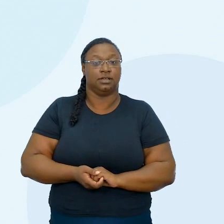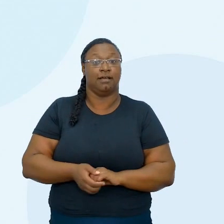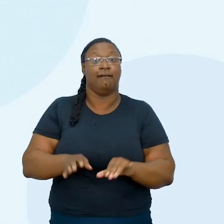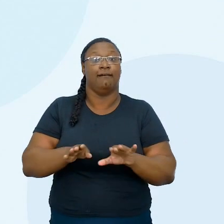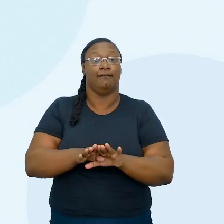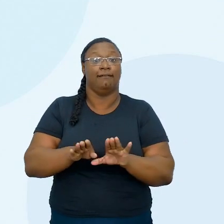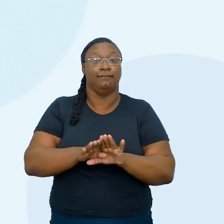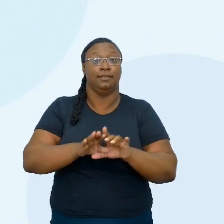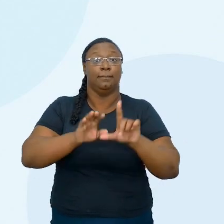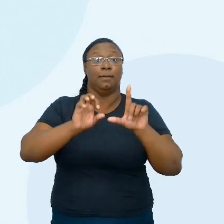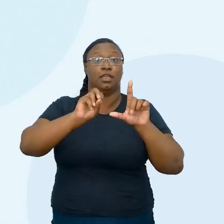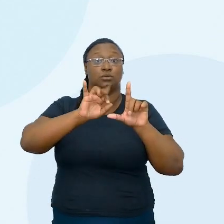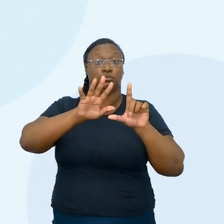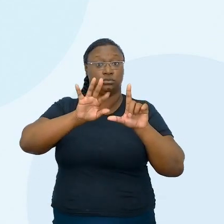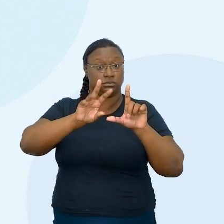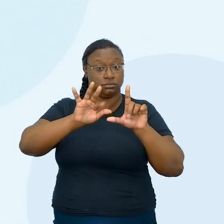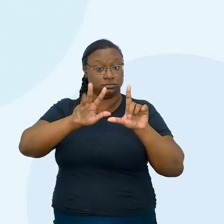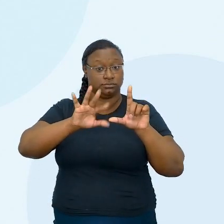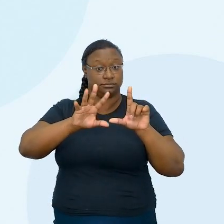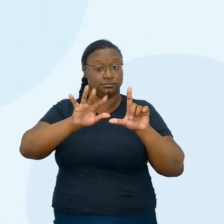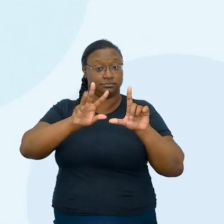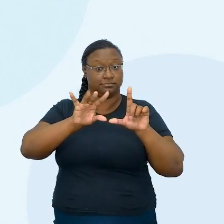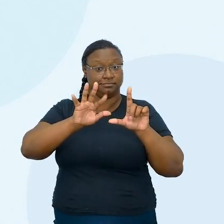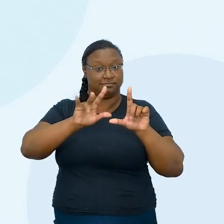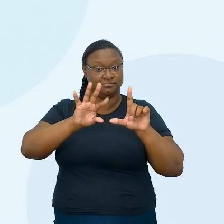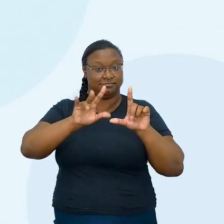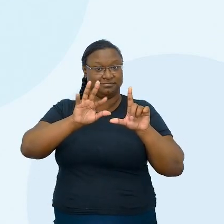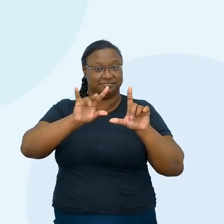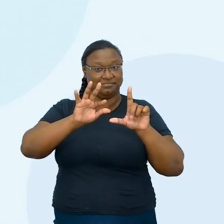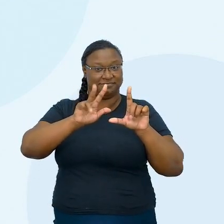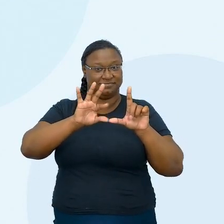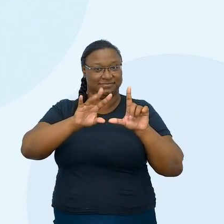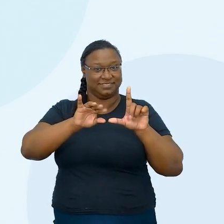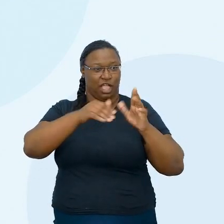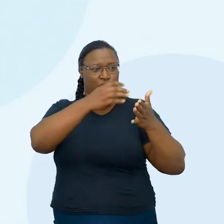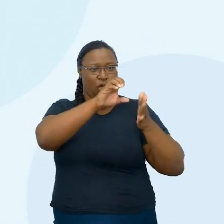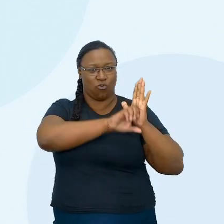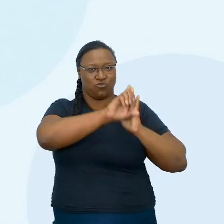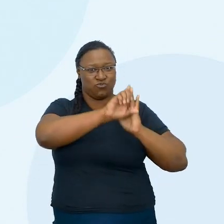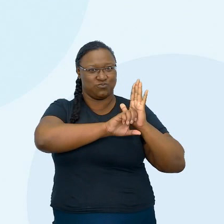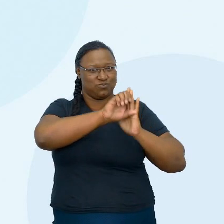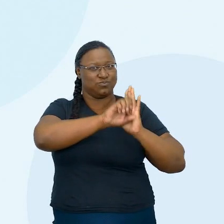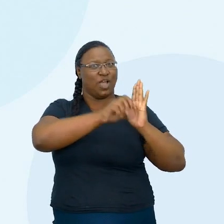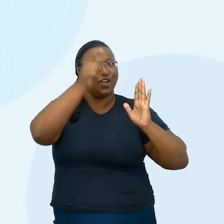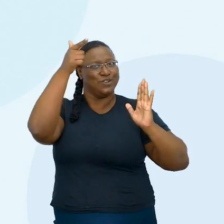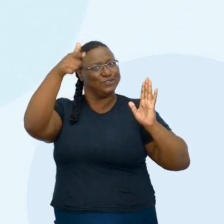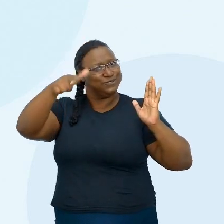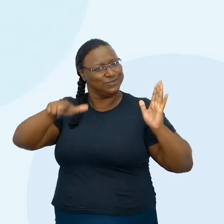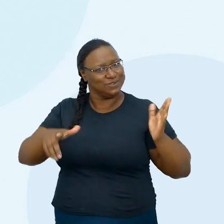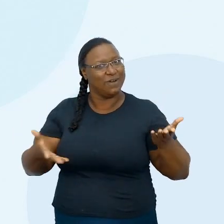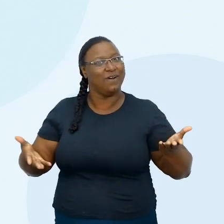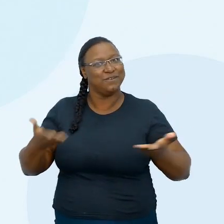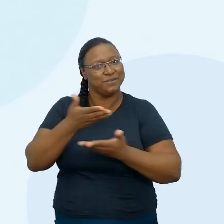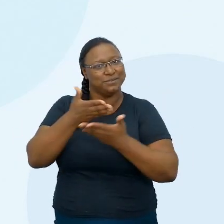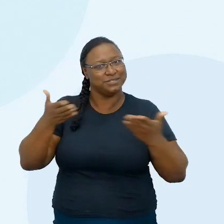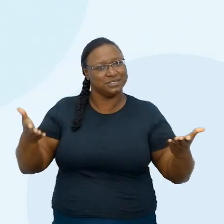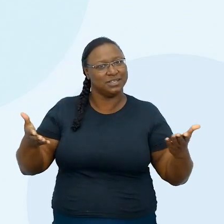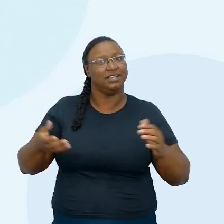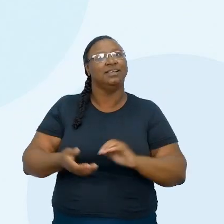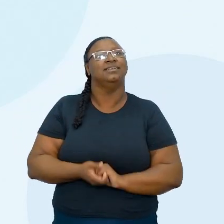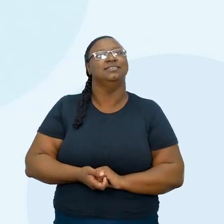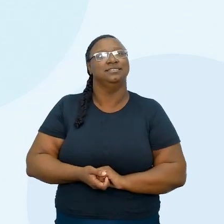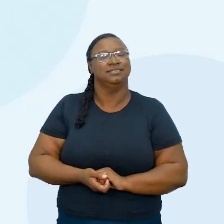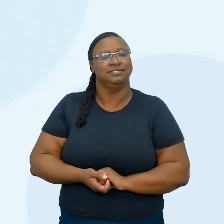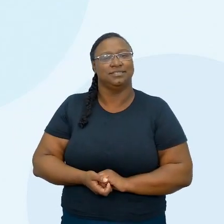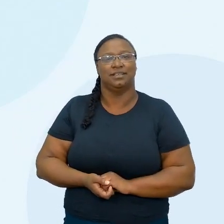slide é o QR Code do Banco de Talentos. Olha só, está disponível de novo para a gente e vocês podem